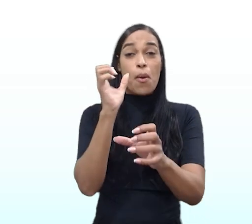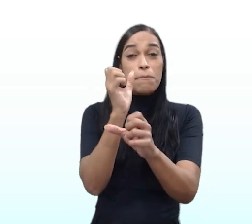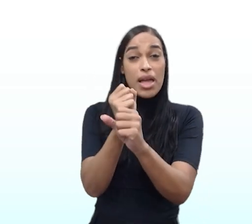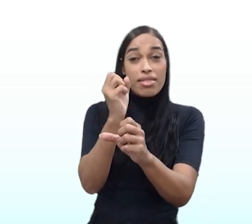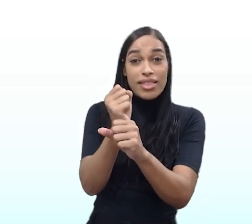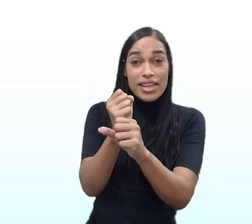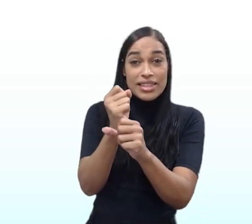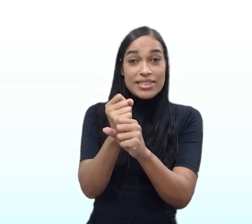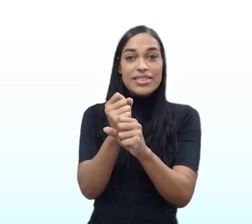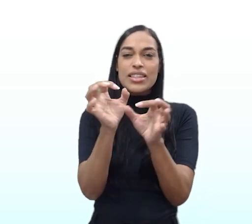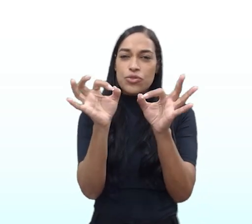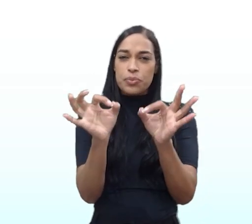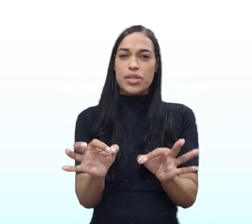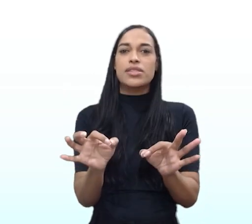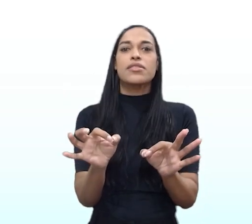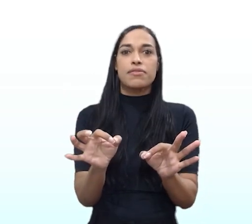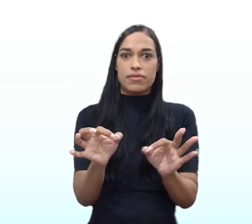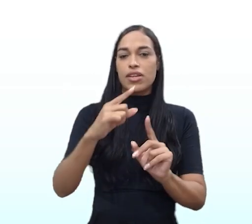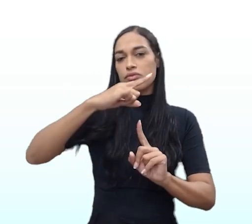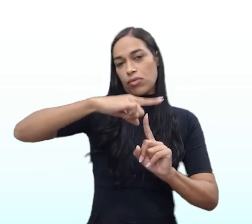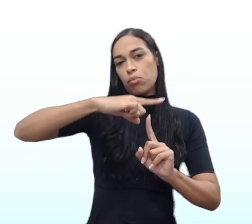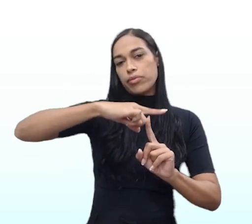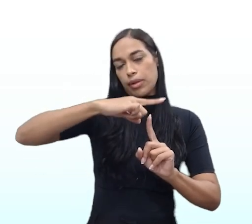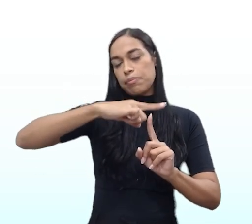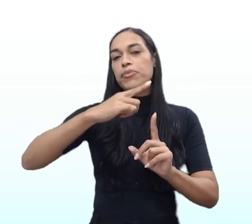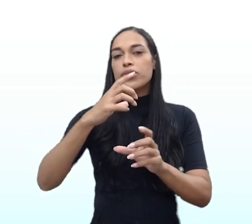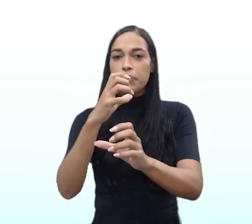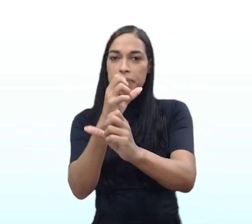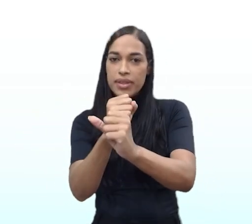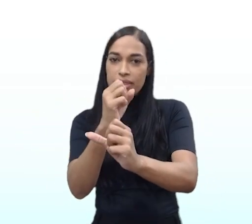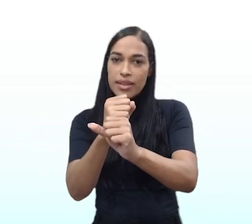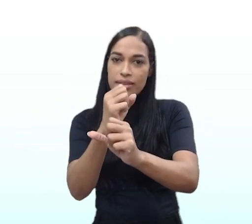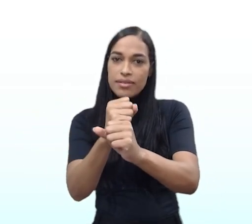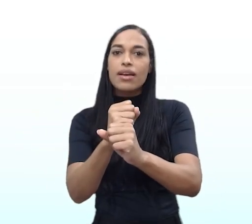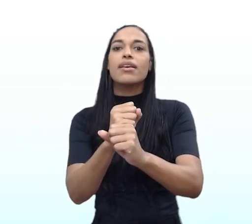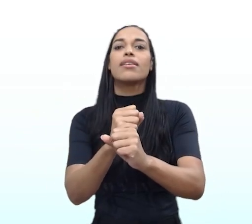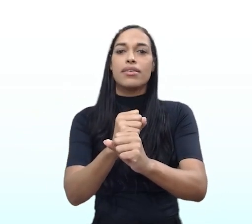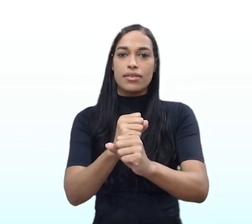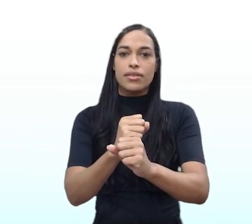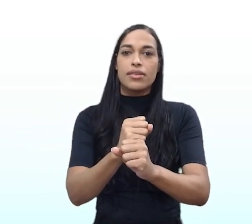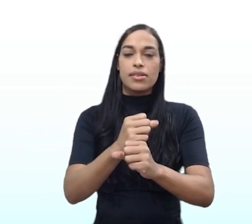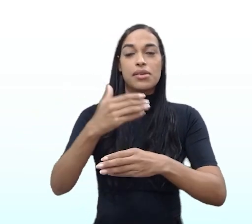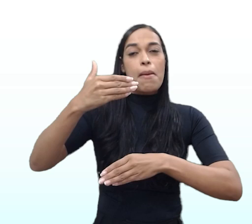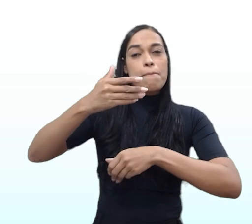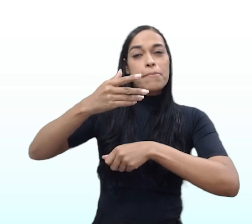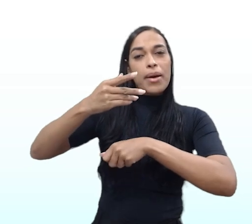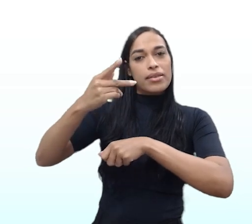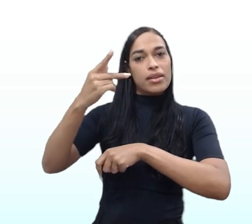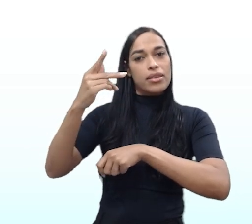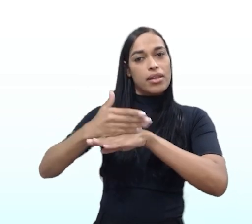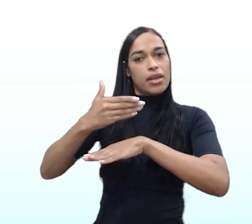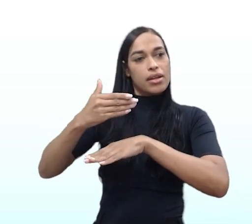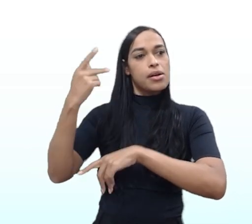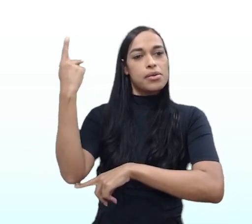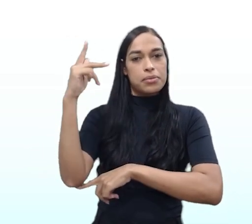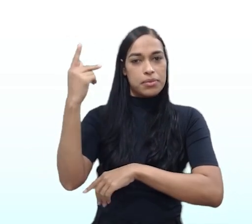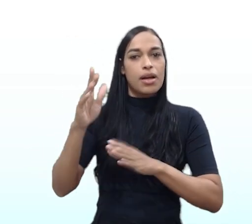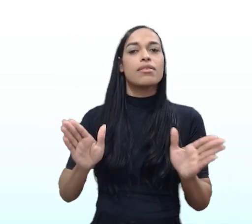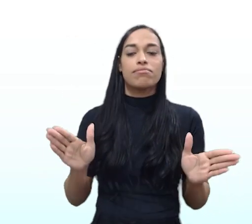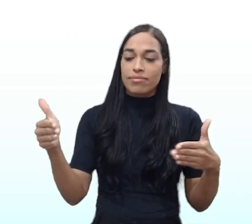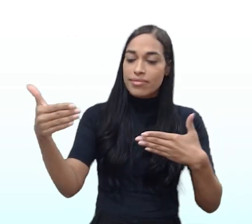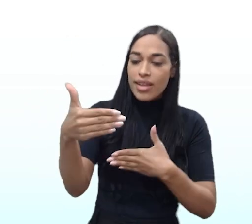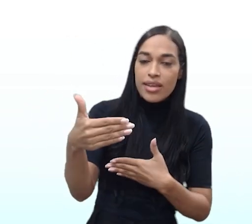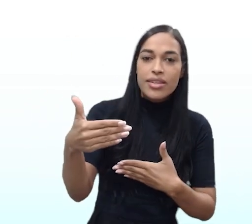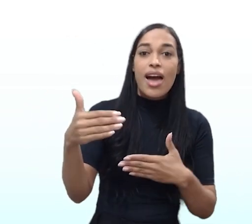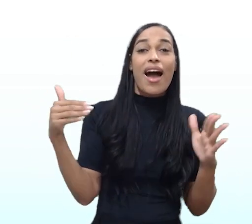medidas específicas, uma caixa formada, né, de madeira, que colhe a